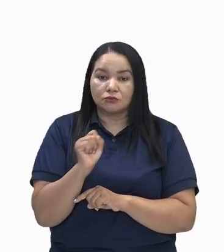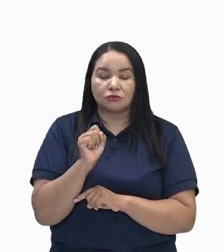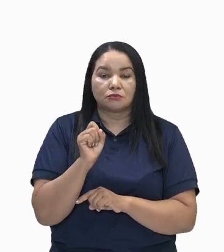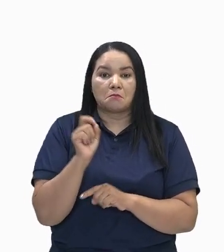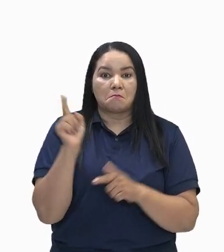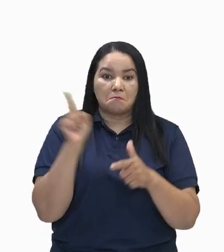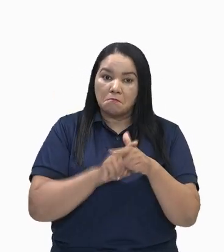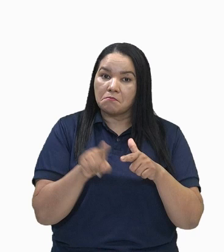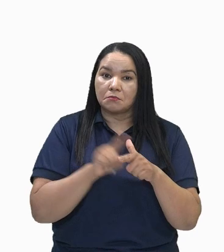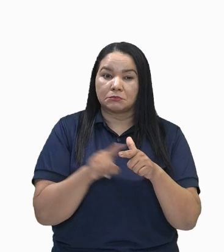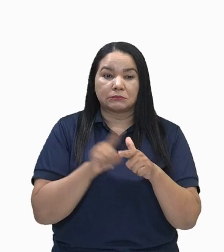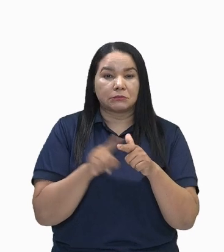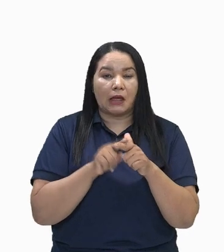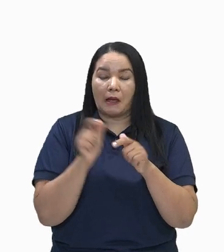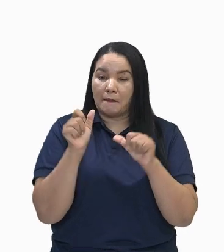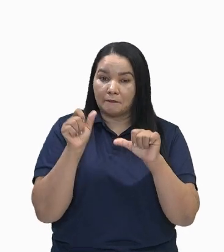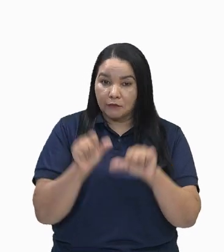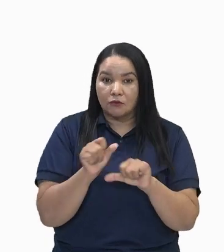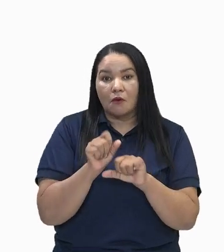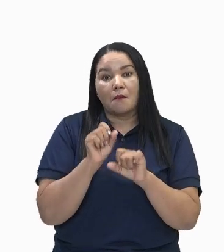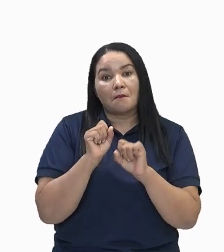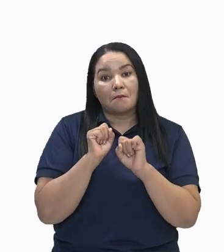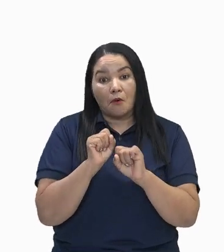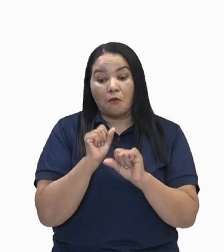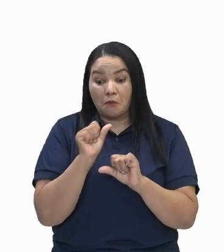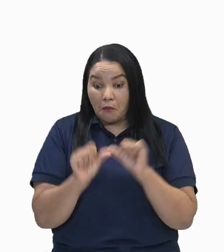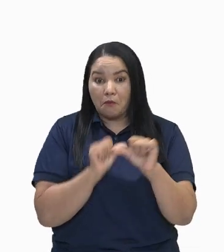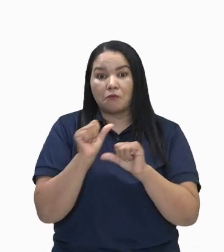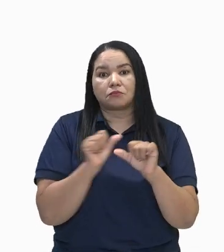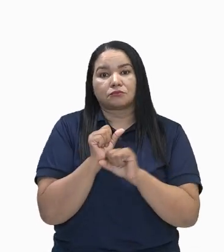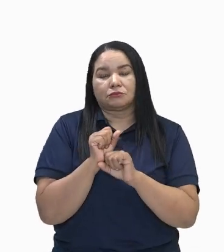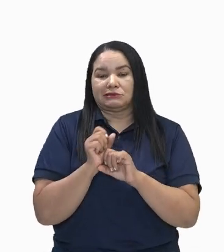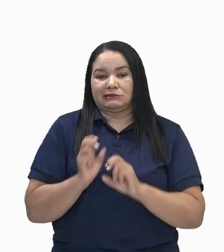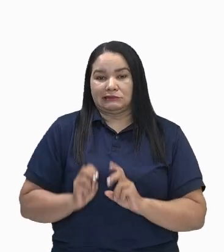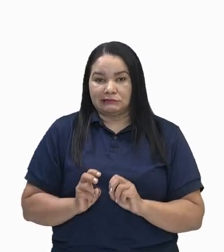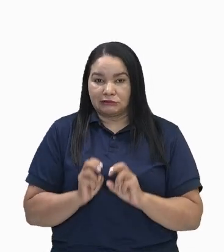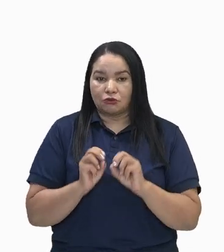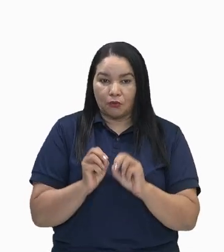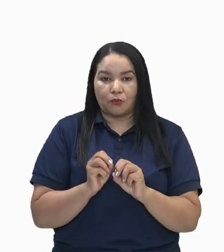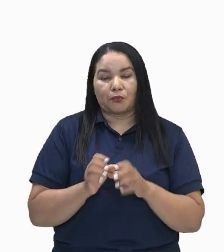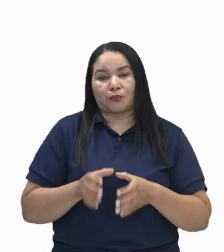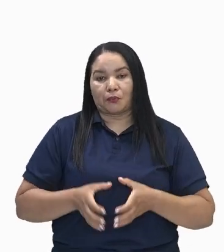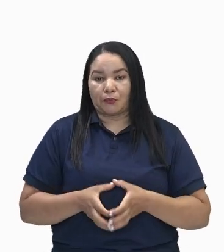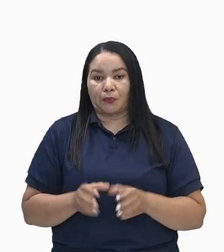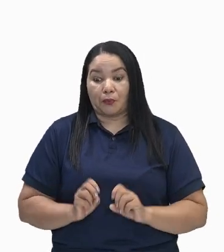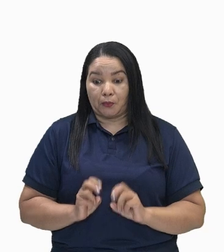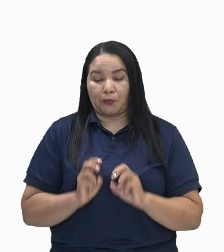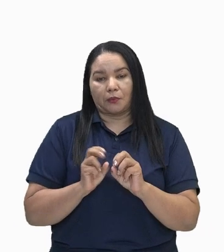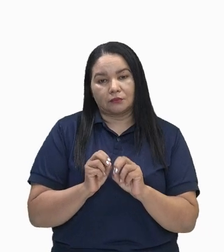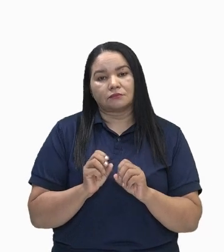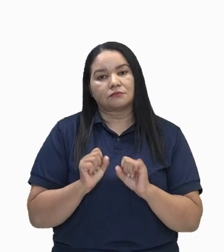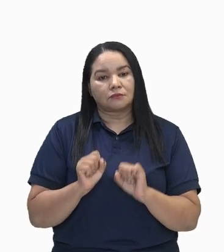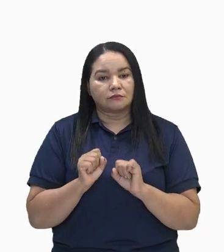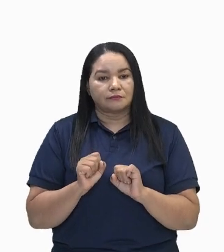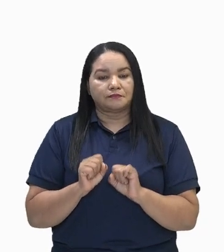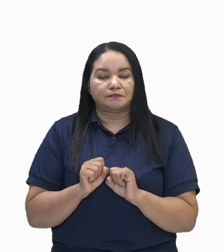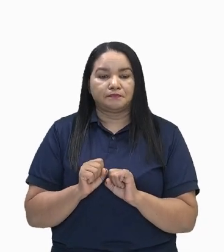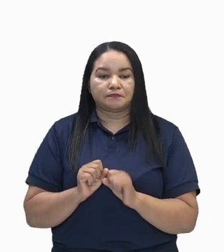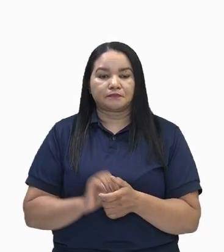os que causam, né, os cânceres de colo do útero, certo? E passando agora